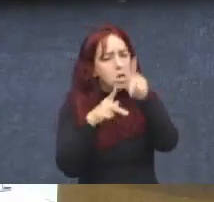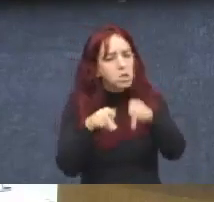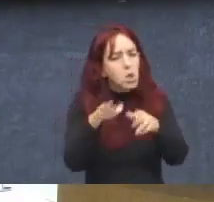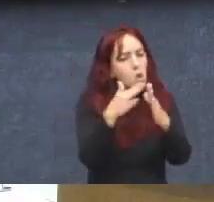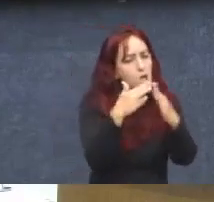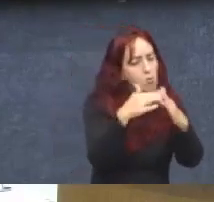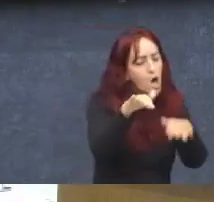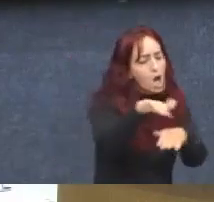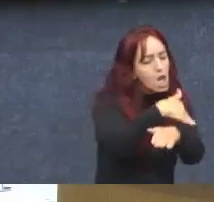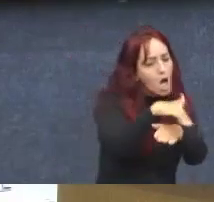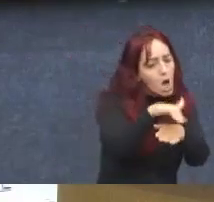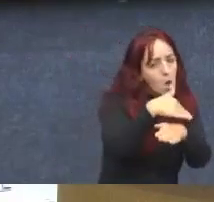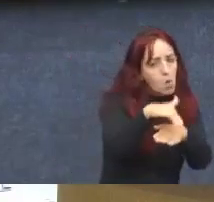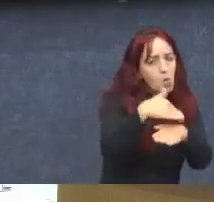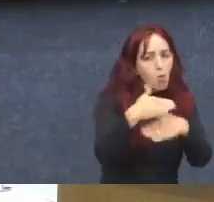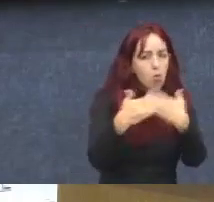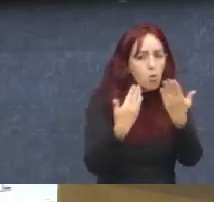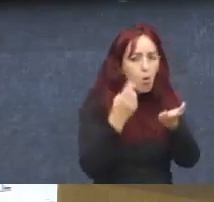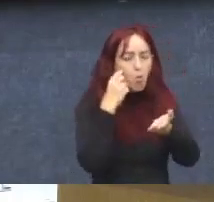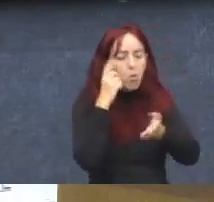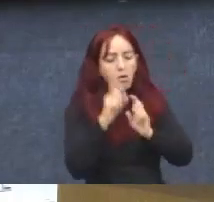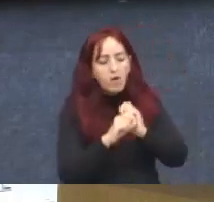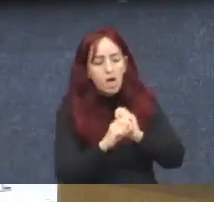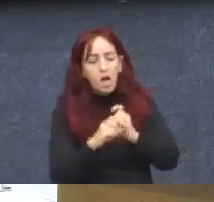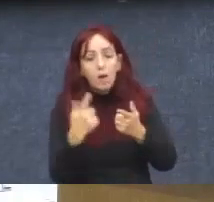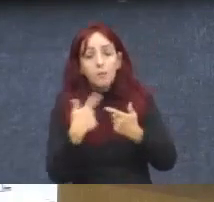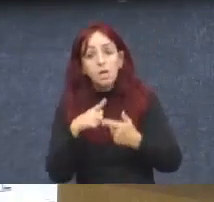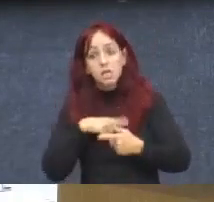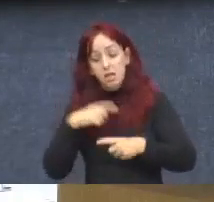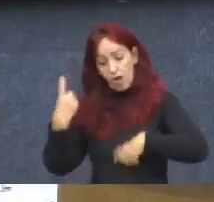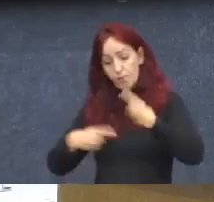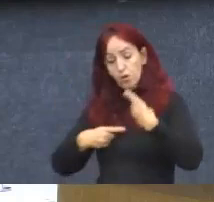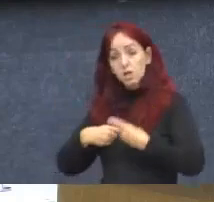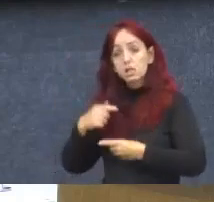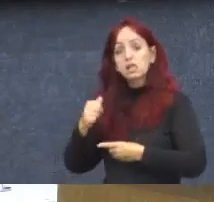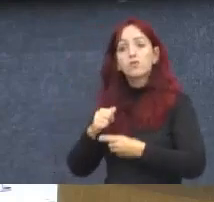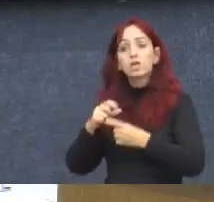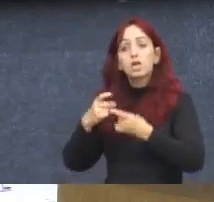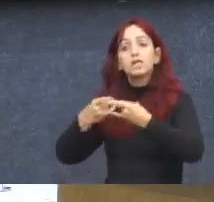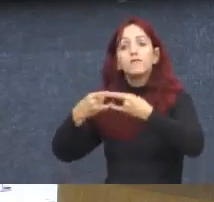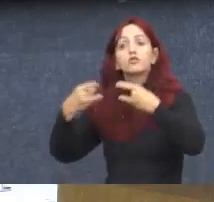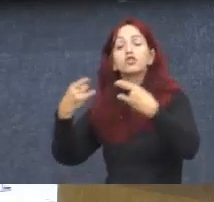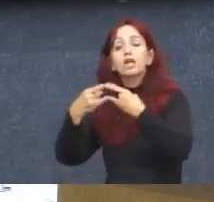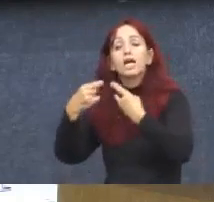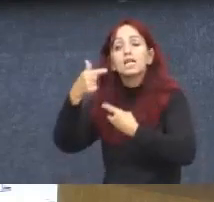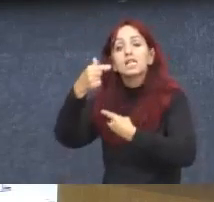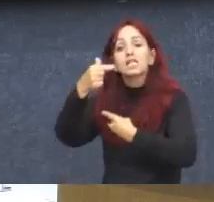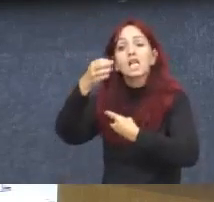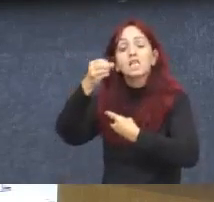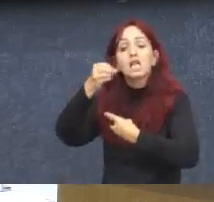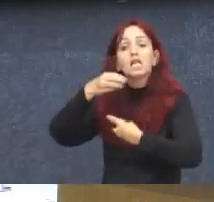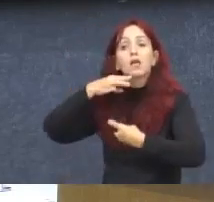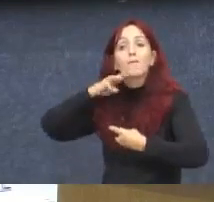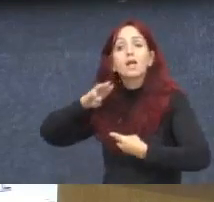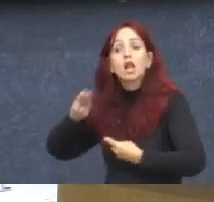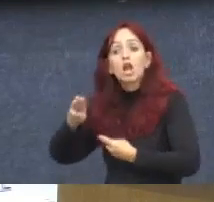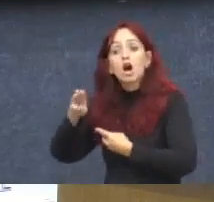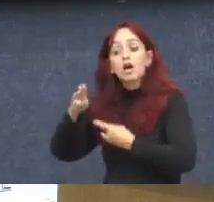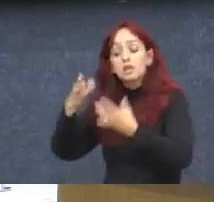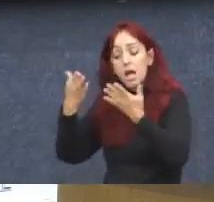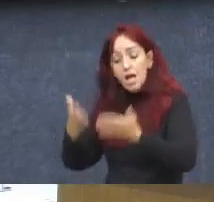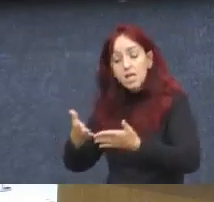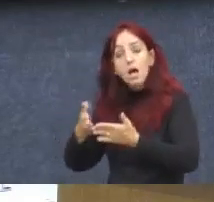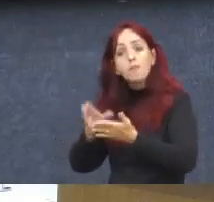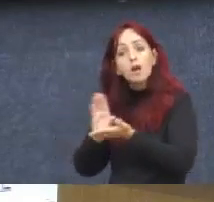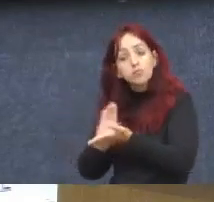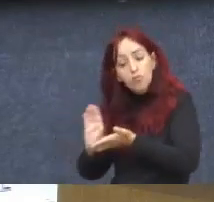cuja política recebeu desta casa um cheque de 70 milhões de reais daquilo que nós não gastamos conosco, por favor,